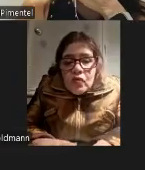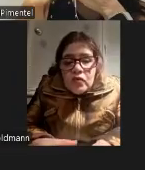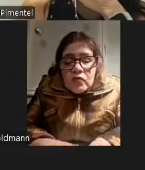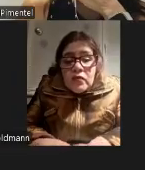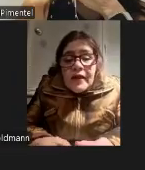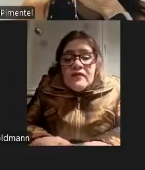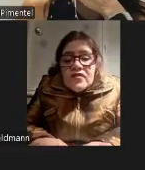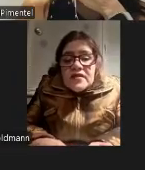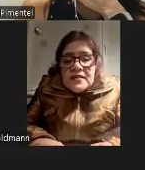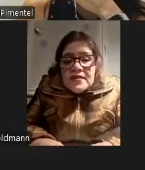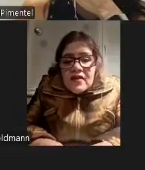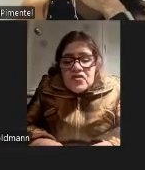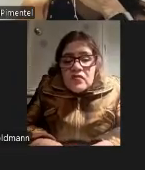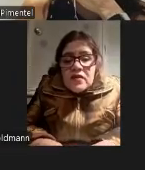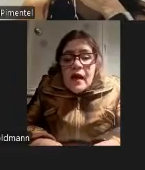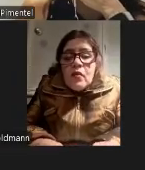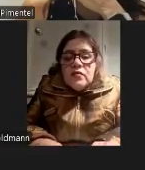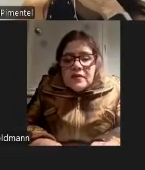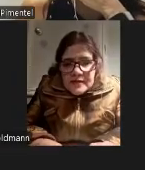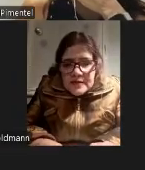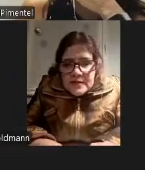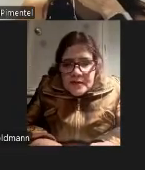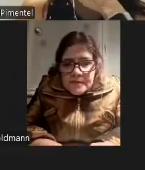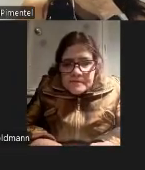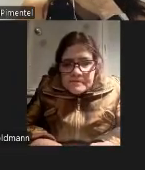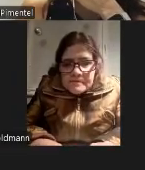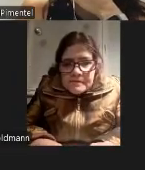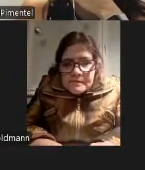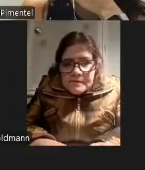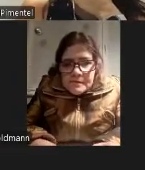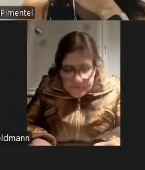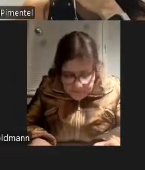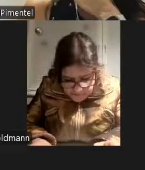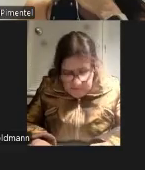do sono, o que é que vocês acham que acontece?